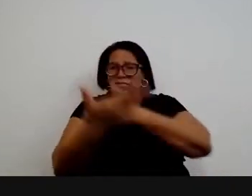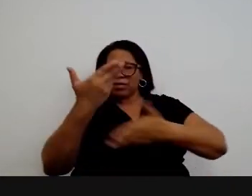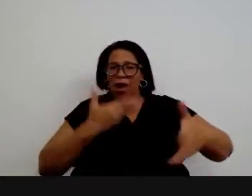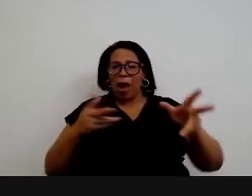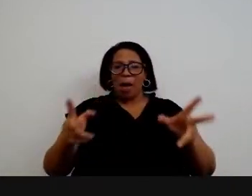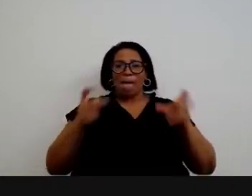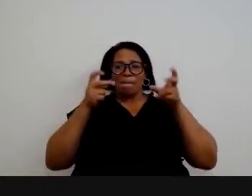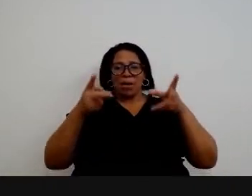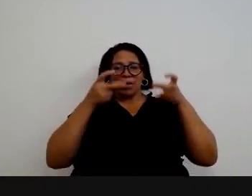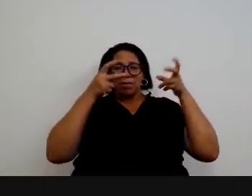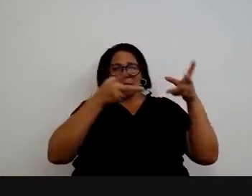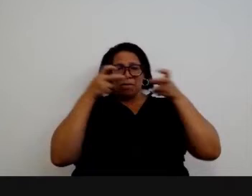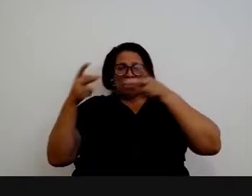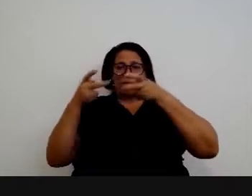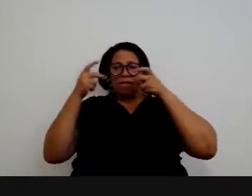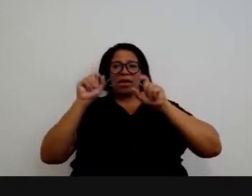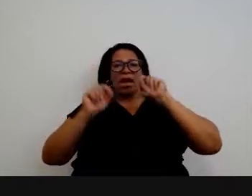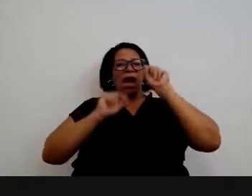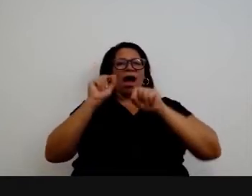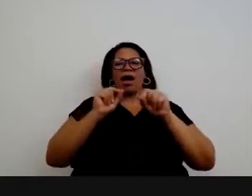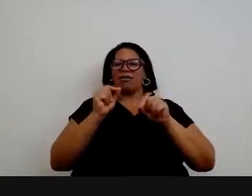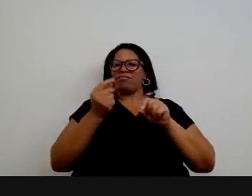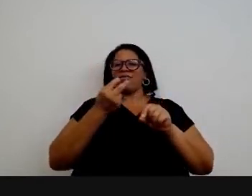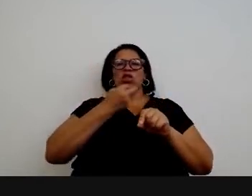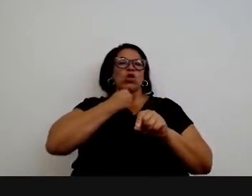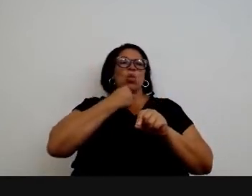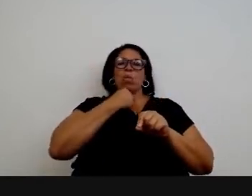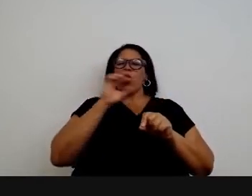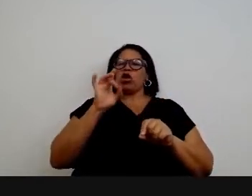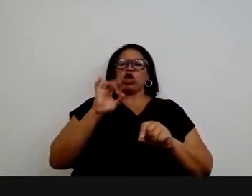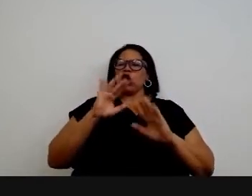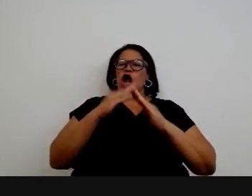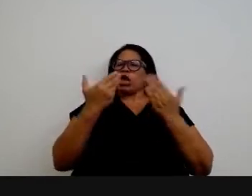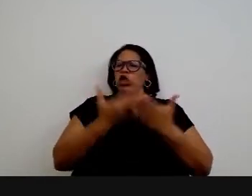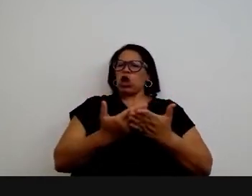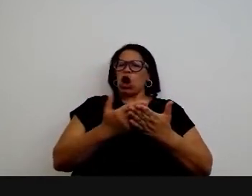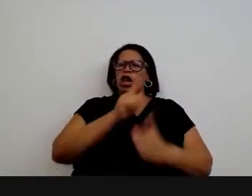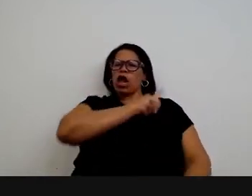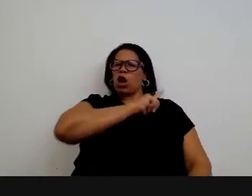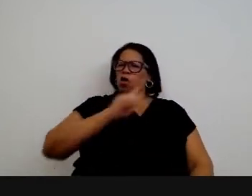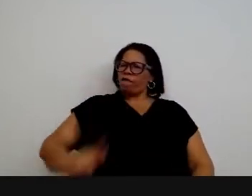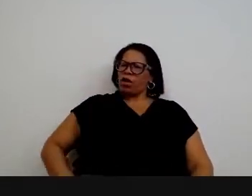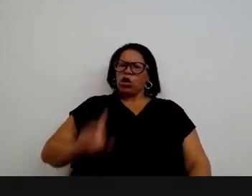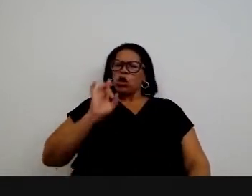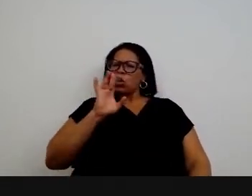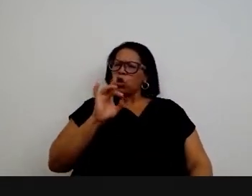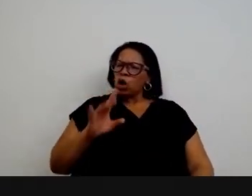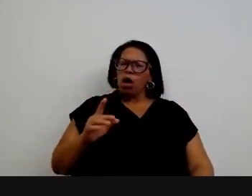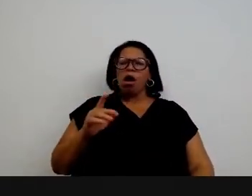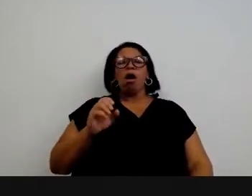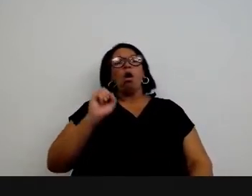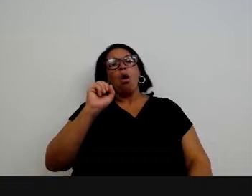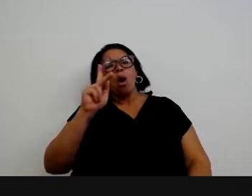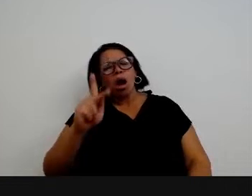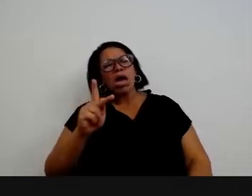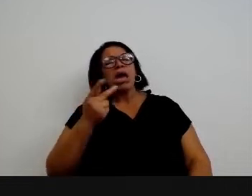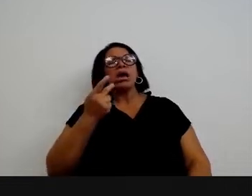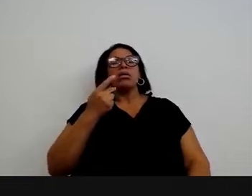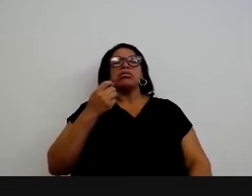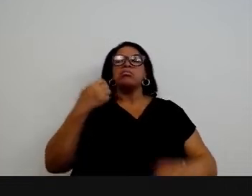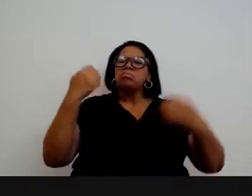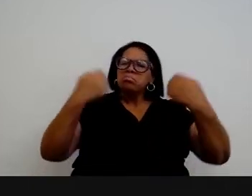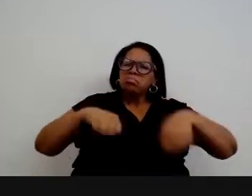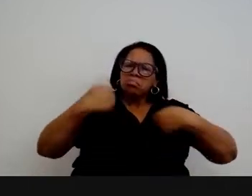etc., percebeu, olhou, pensou e disse, não, isso aqui não pode ser só uma escola de governo, por maiores que sejam os méritos, as demandas e